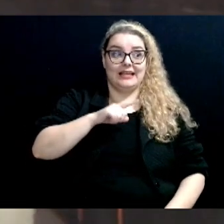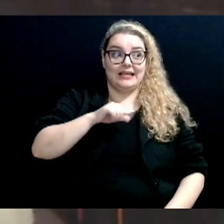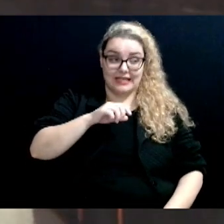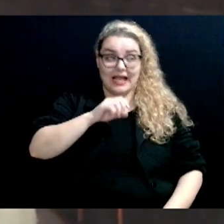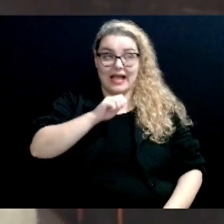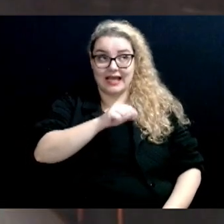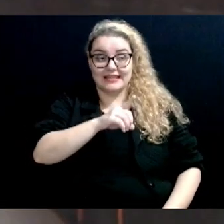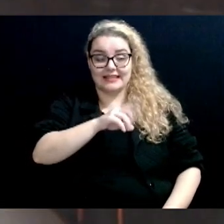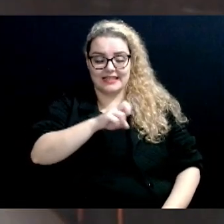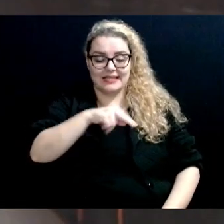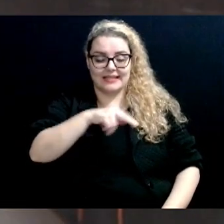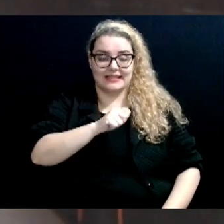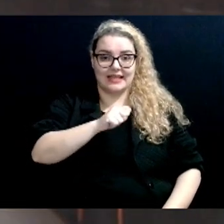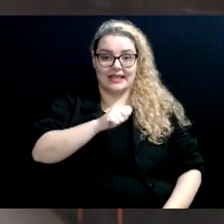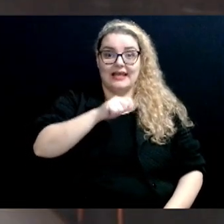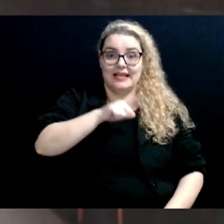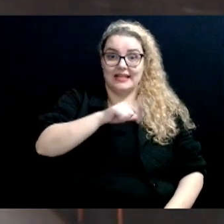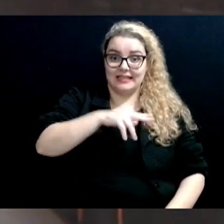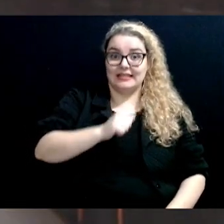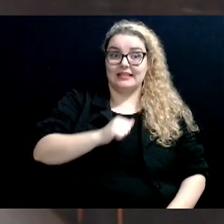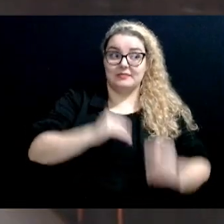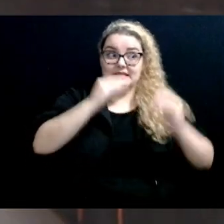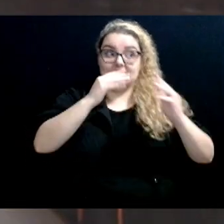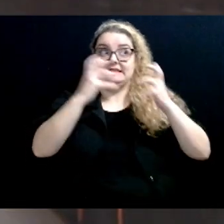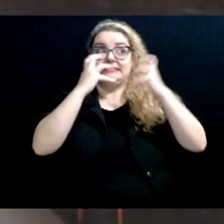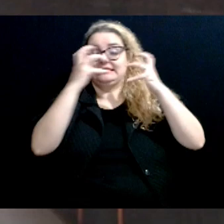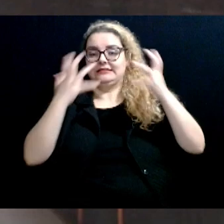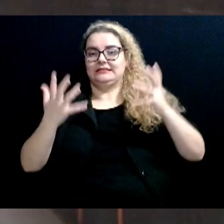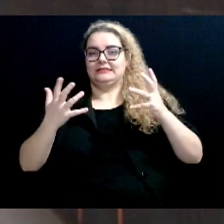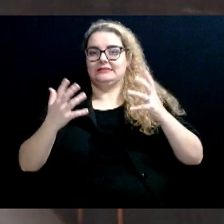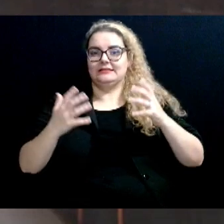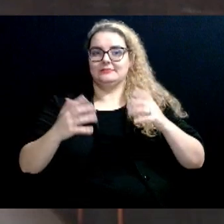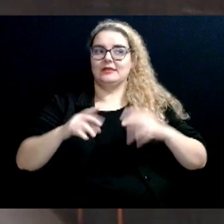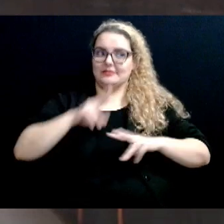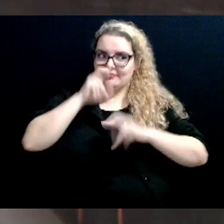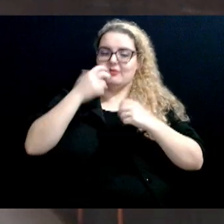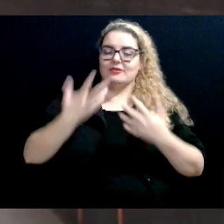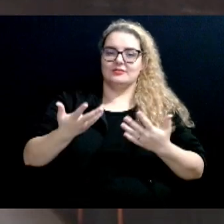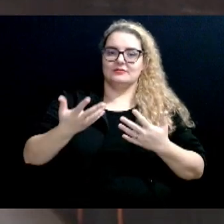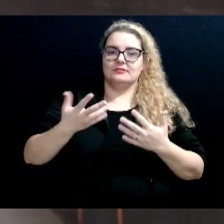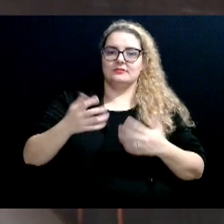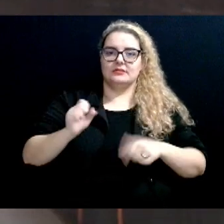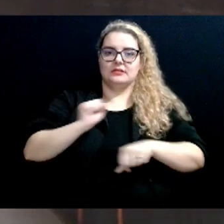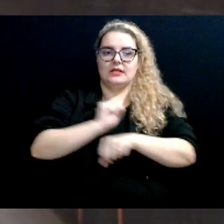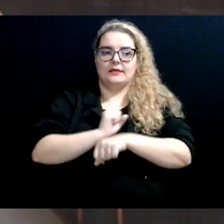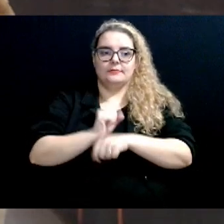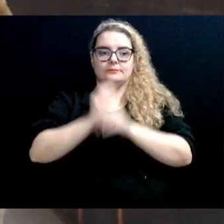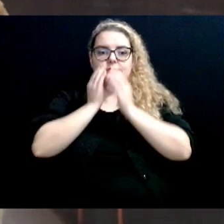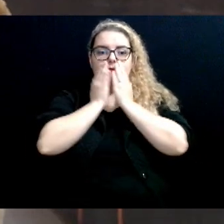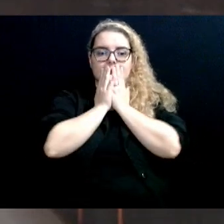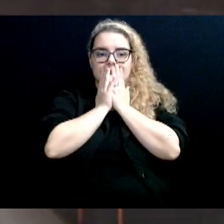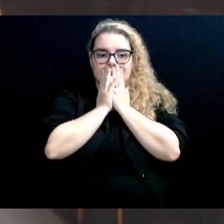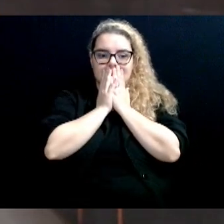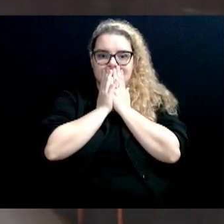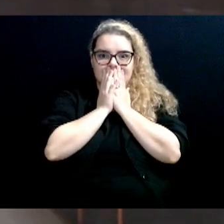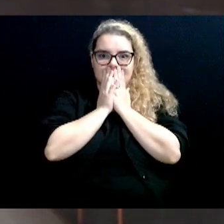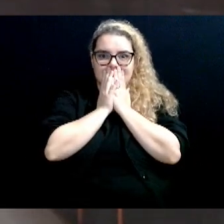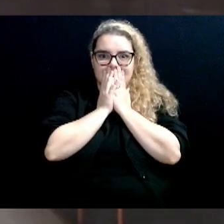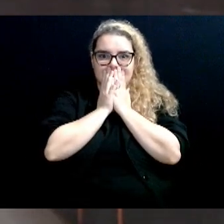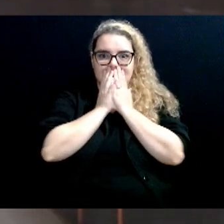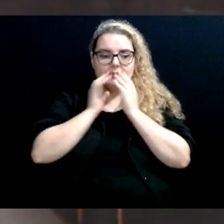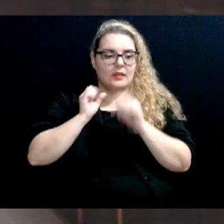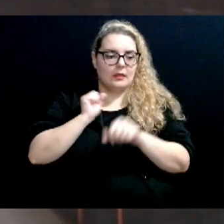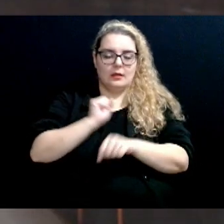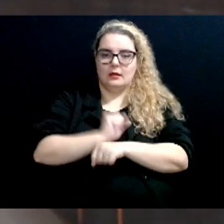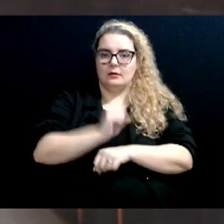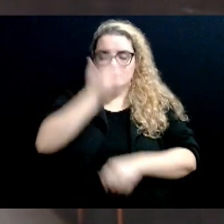E aí, a hora que você olha ali, você fala, paralisei. Nossa, Paraliso, não sei por